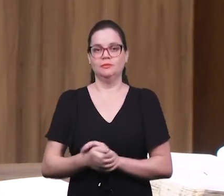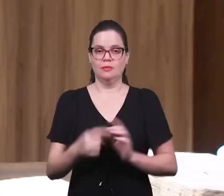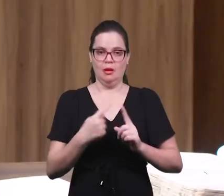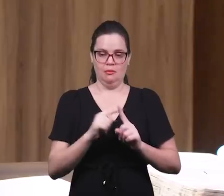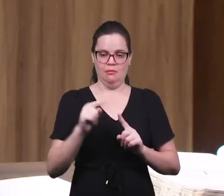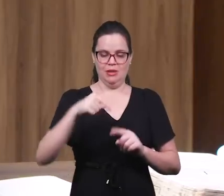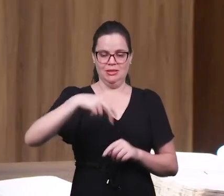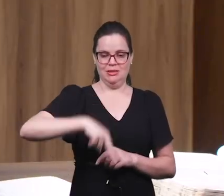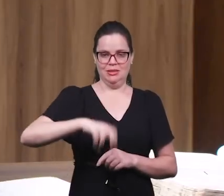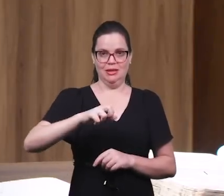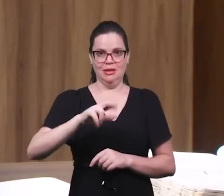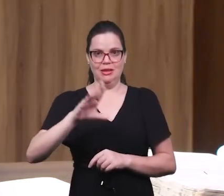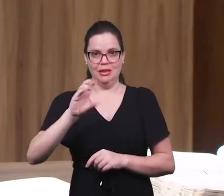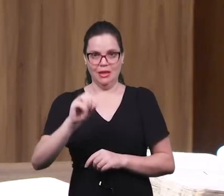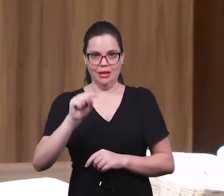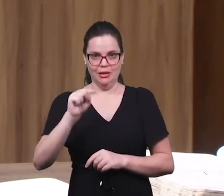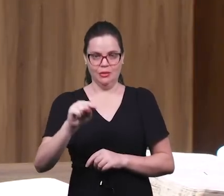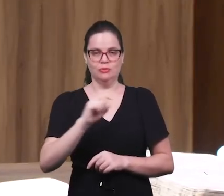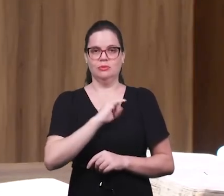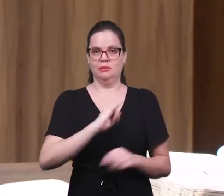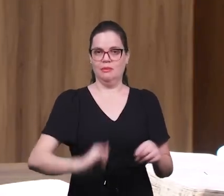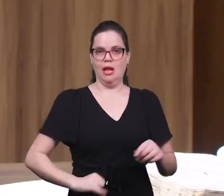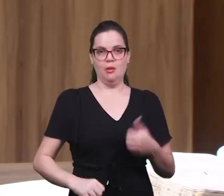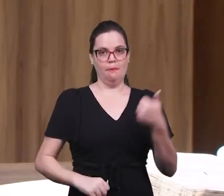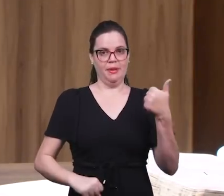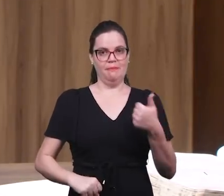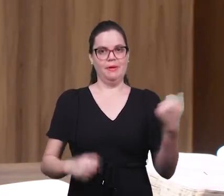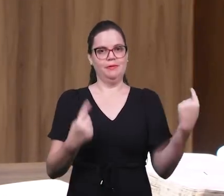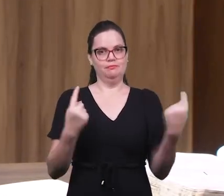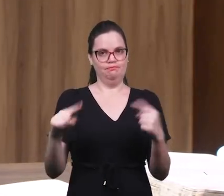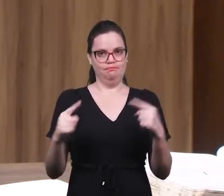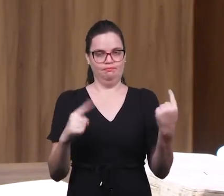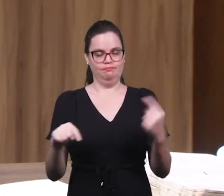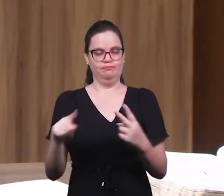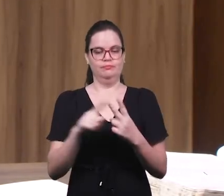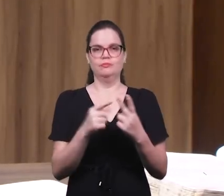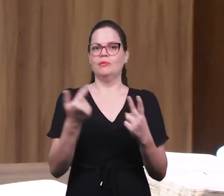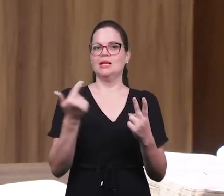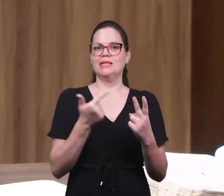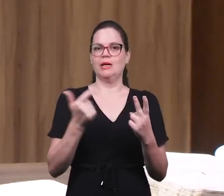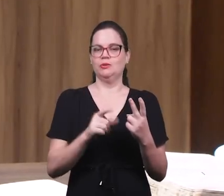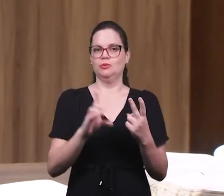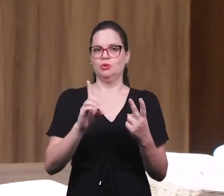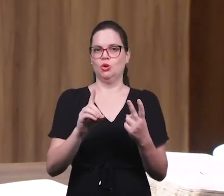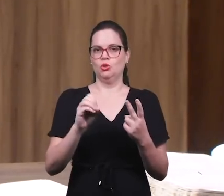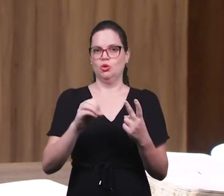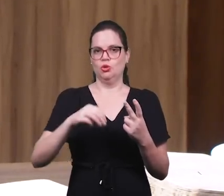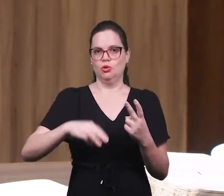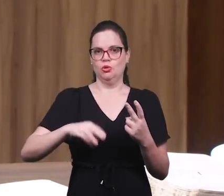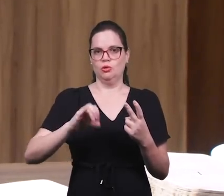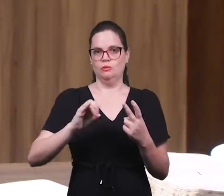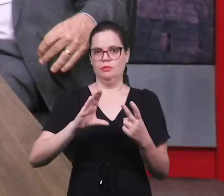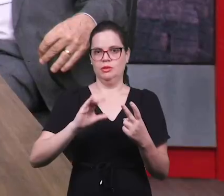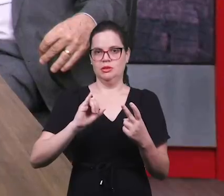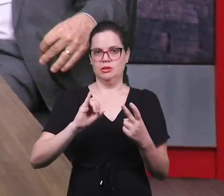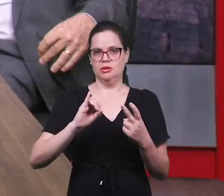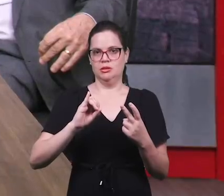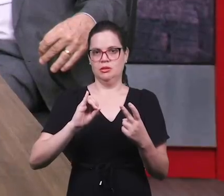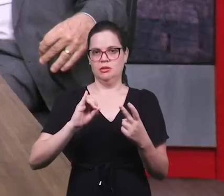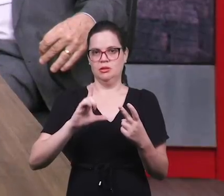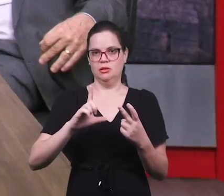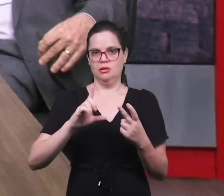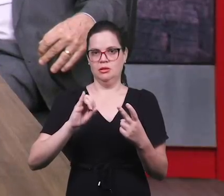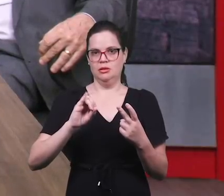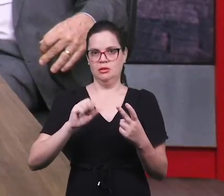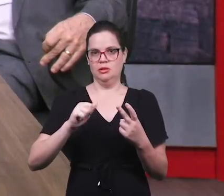teve a segundo imperador torturador, né? Não sei se algum comentário sobre esse caso, sobre Domiciano. Já estamos aí no